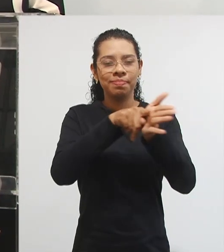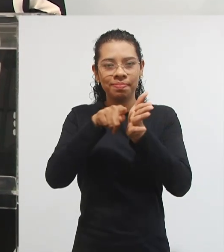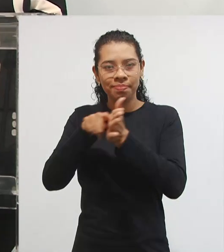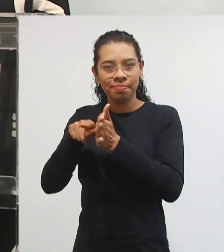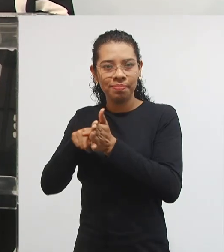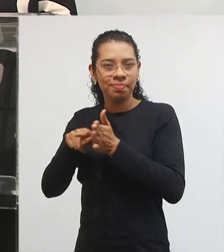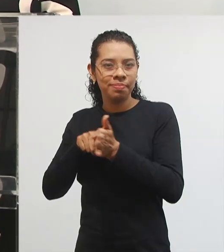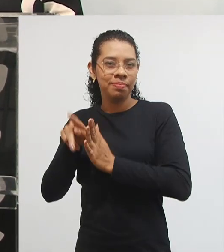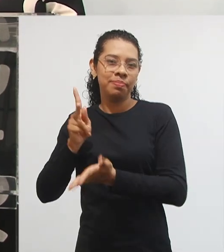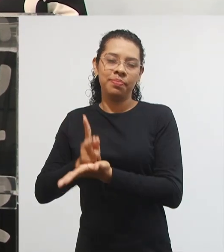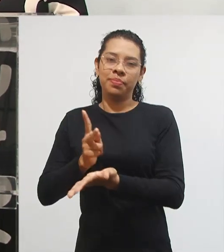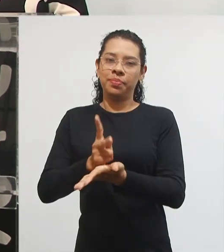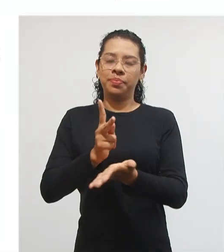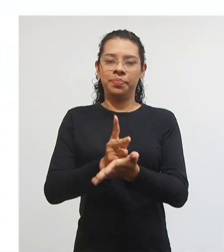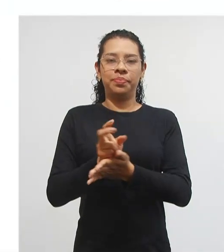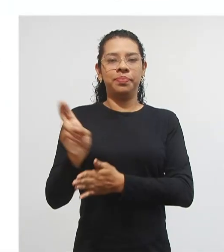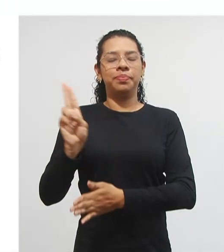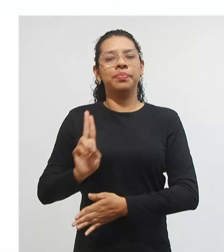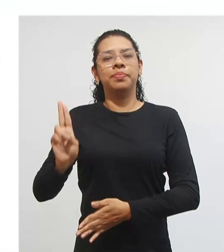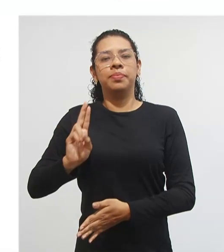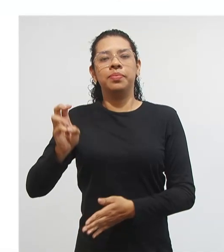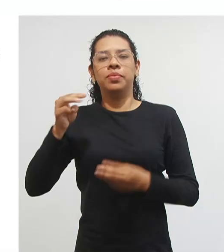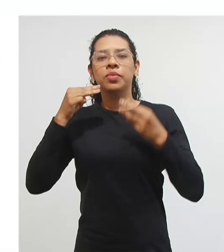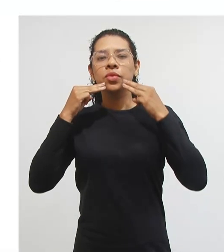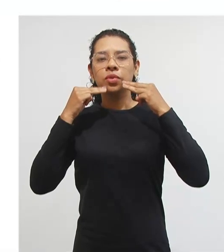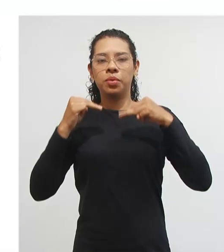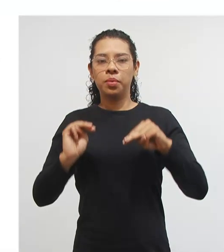no marketing.